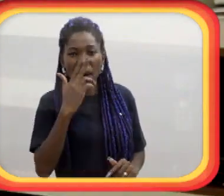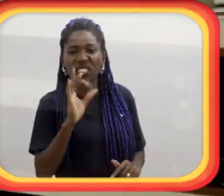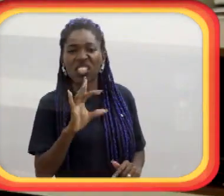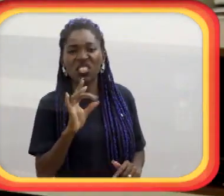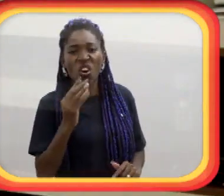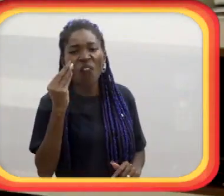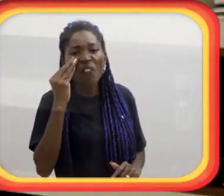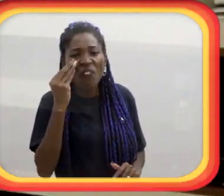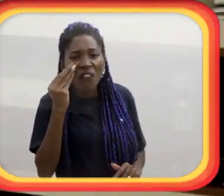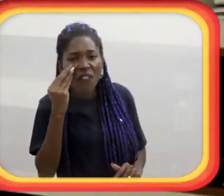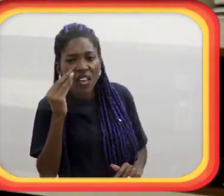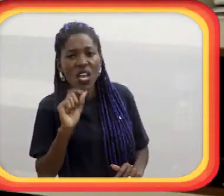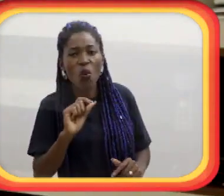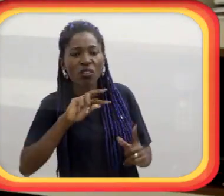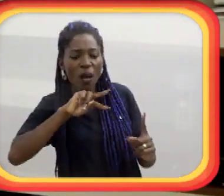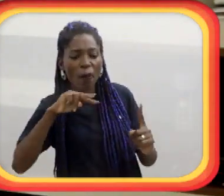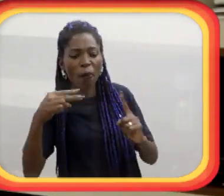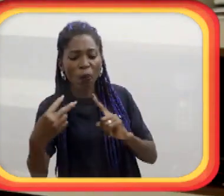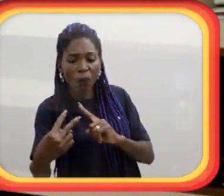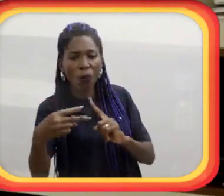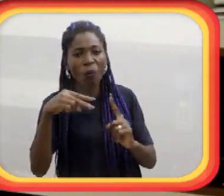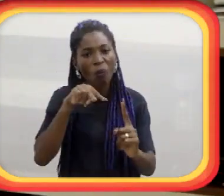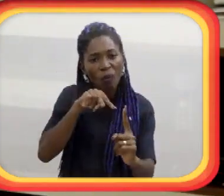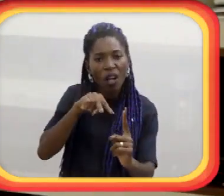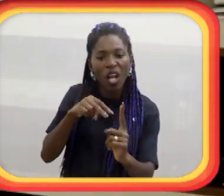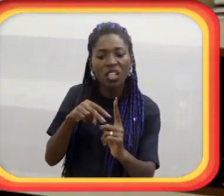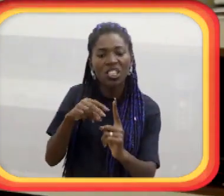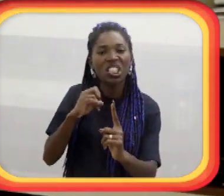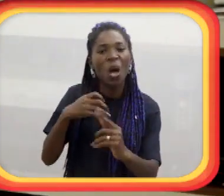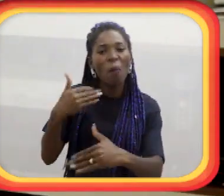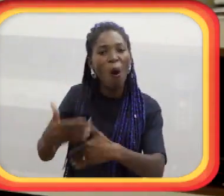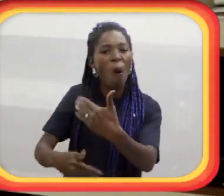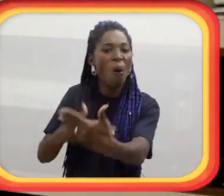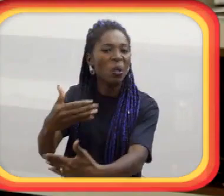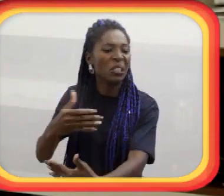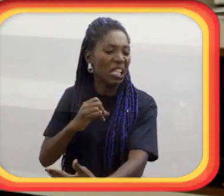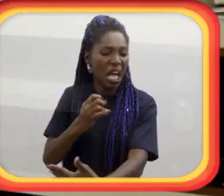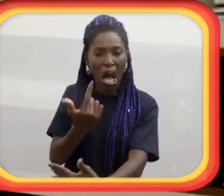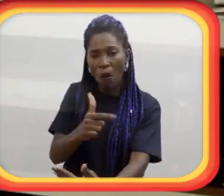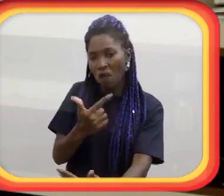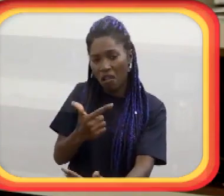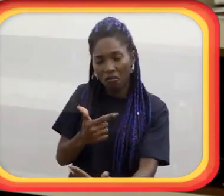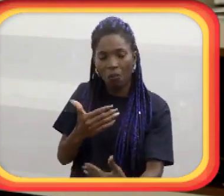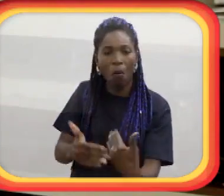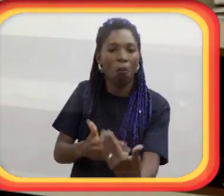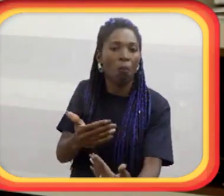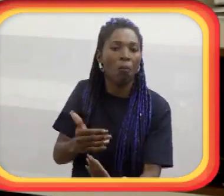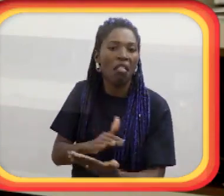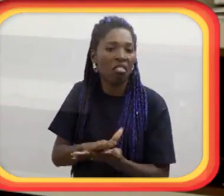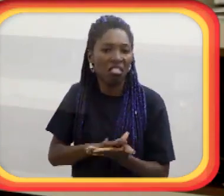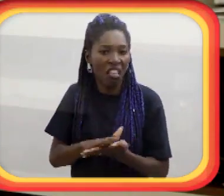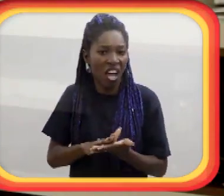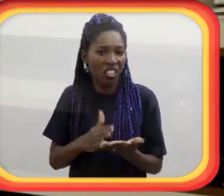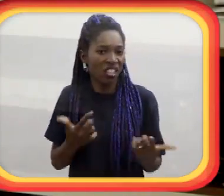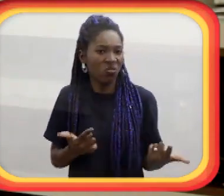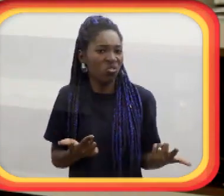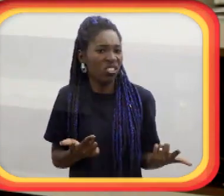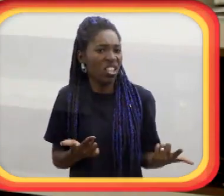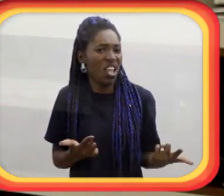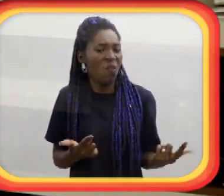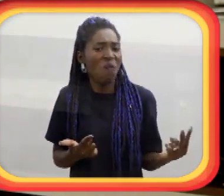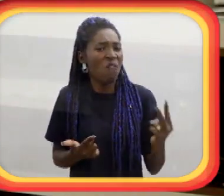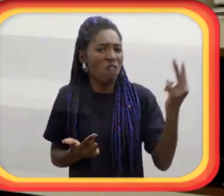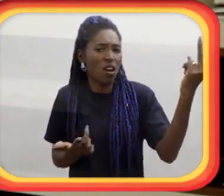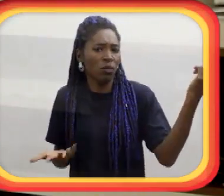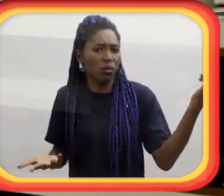gente só olha a vida nessa perspectiva de produção. E se a vida não vai ser produtiva, então é uma vida